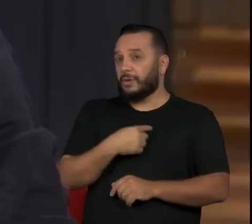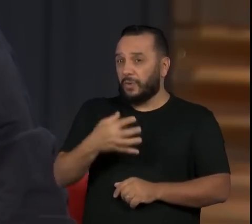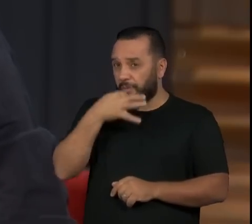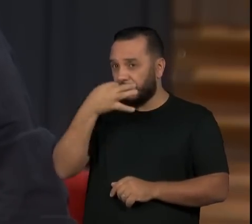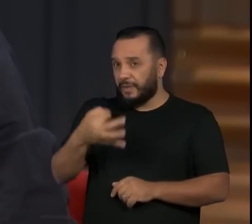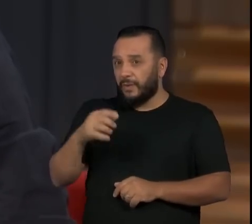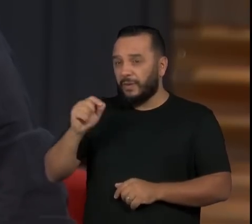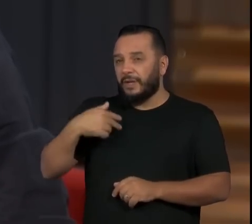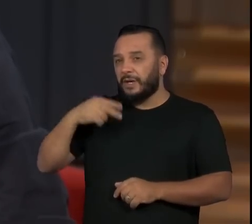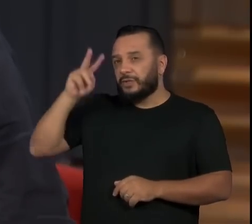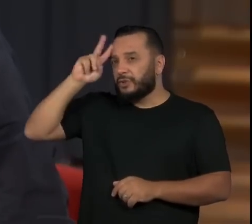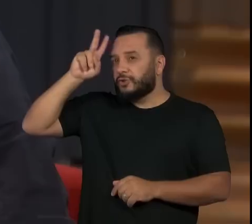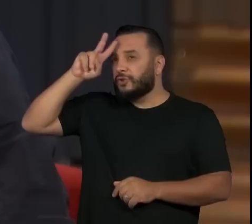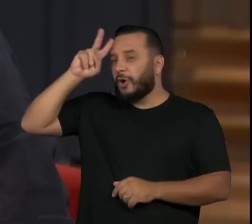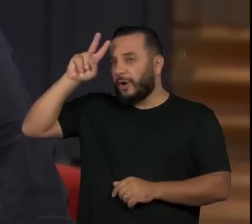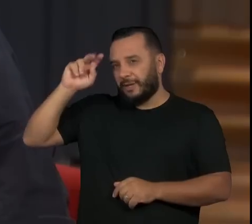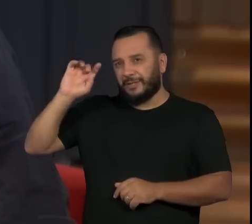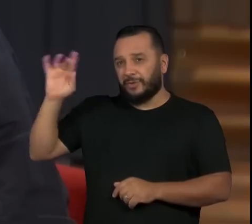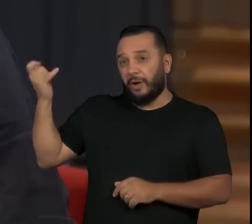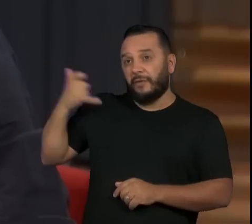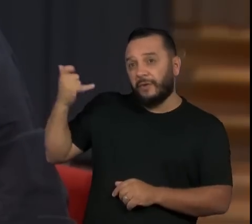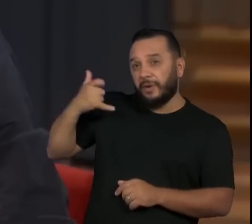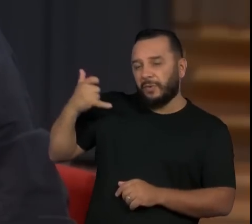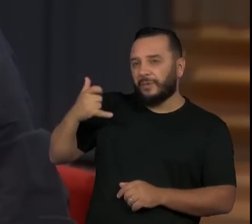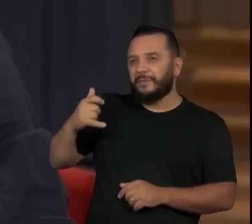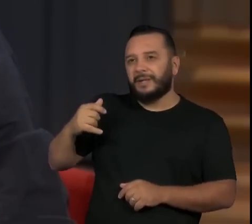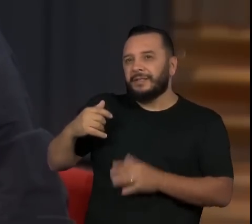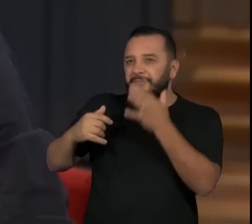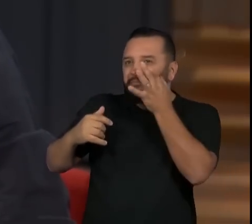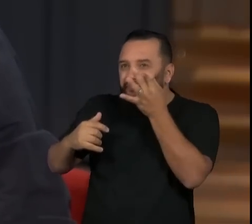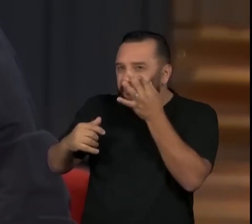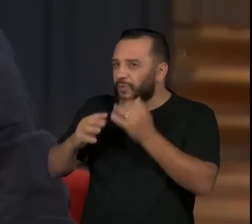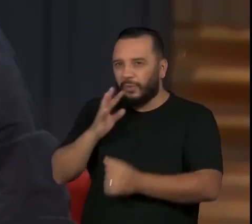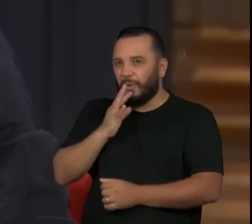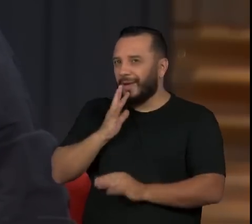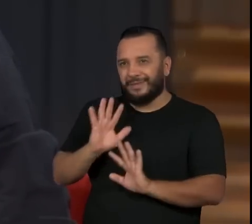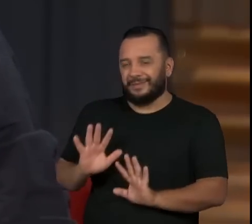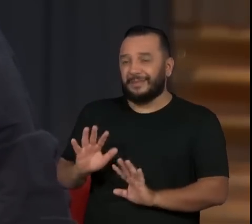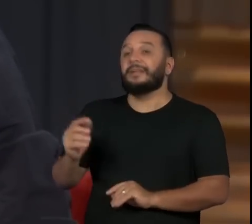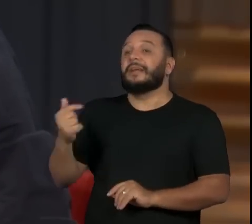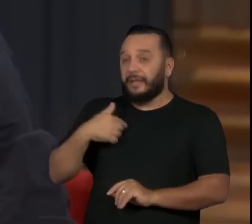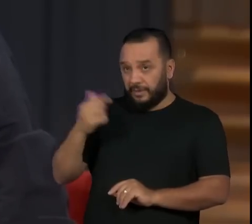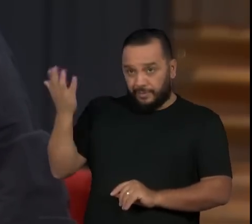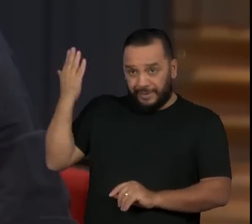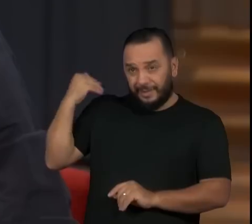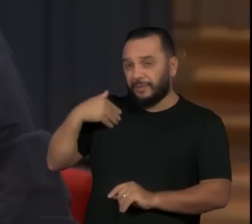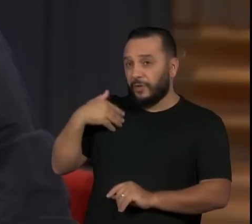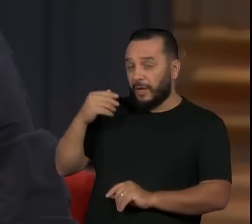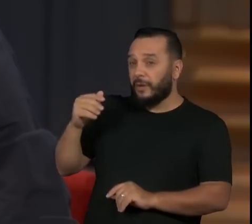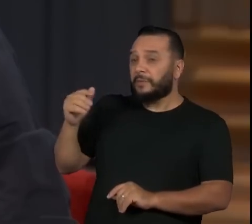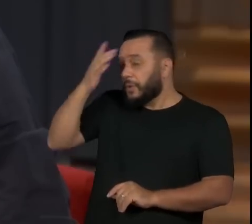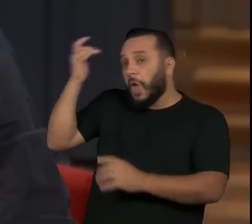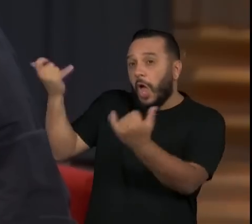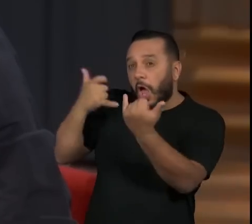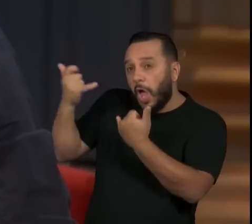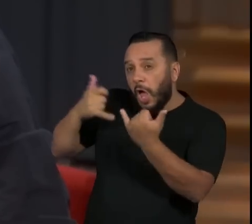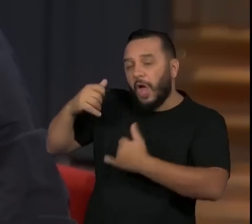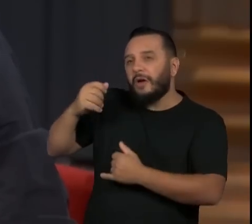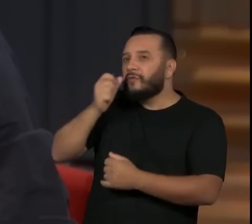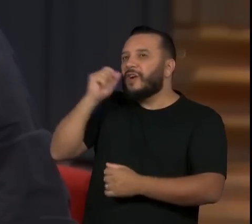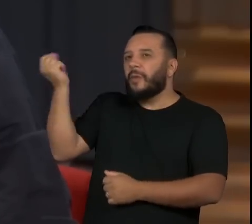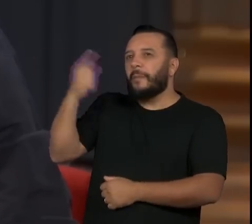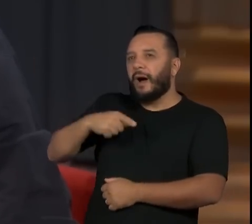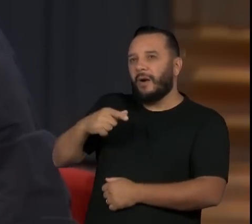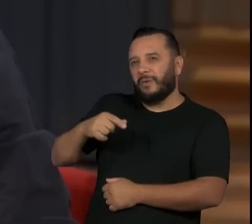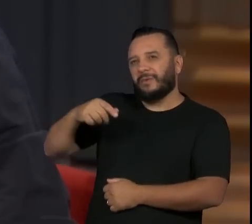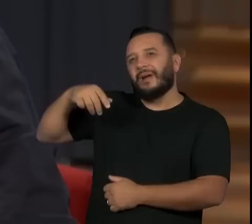essas pessoas que têm uma visão do MST como essa que eu tinha e que a maior parte das pessoas tem, elas estão